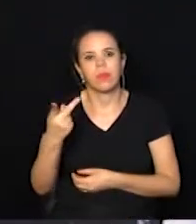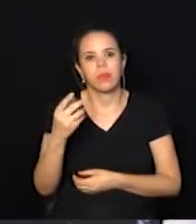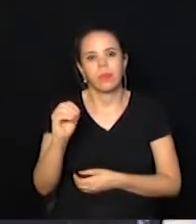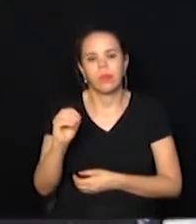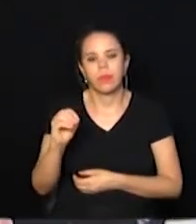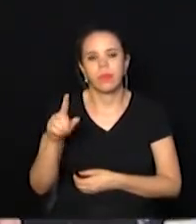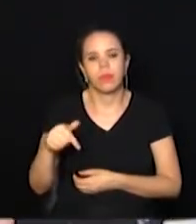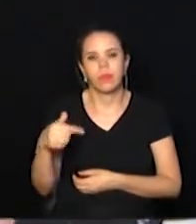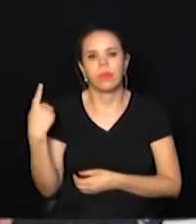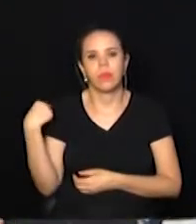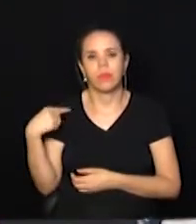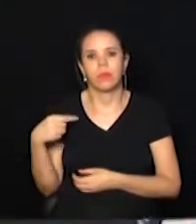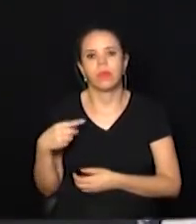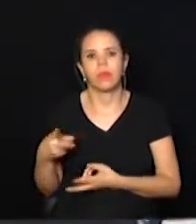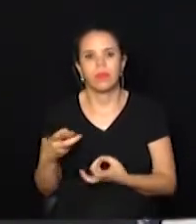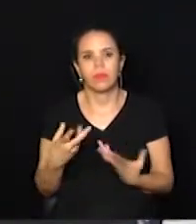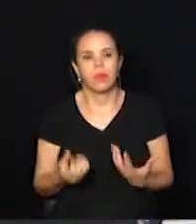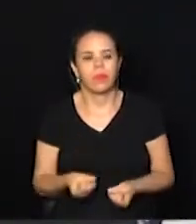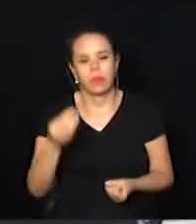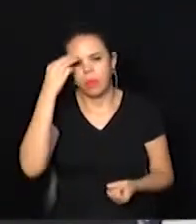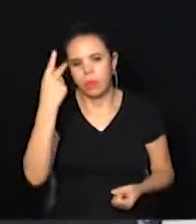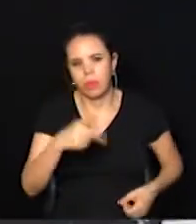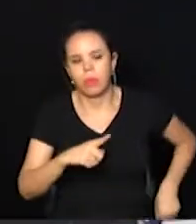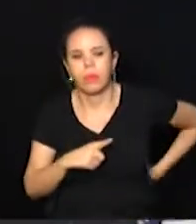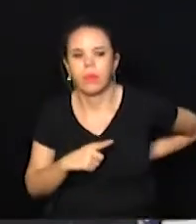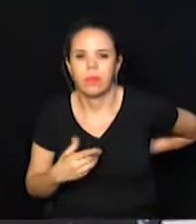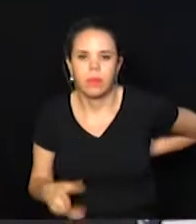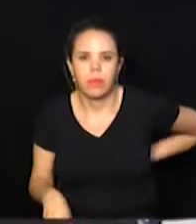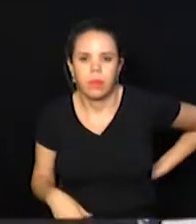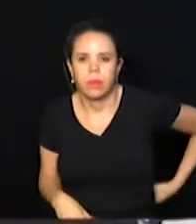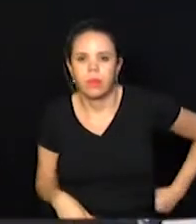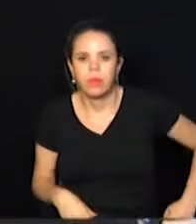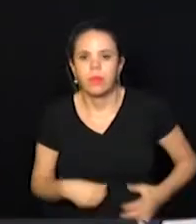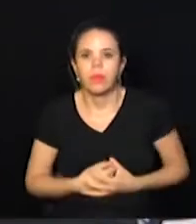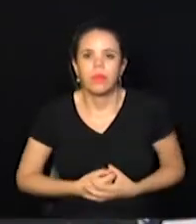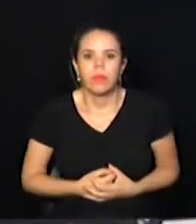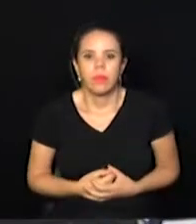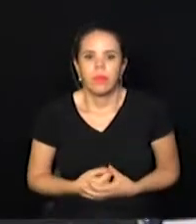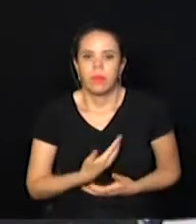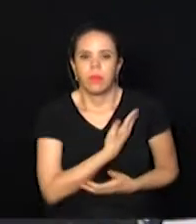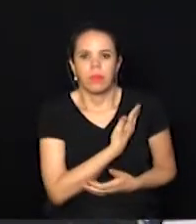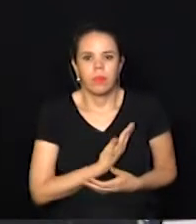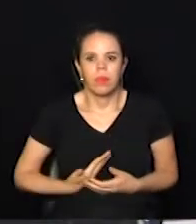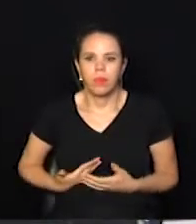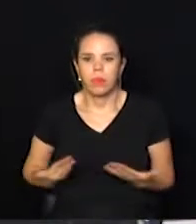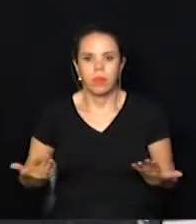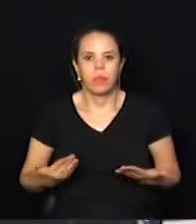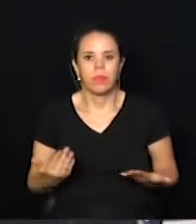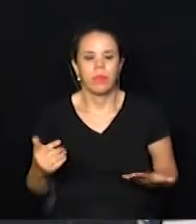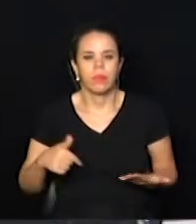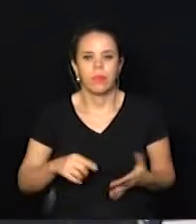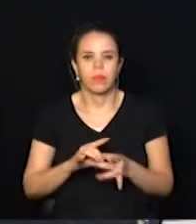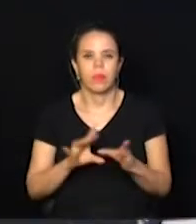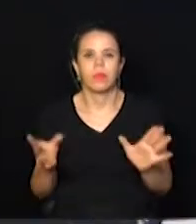que ele era visto, e das memórias que a gente também tem com relação a esse governo, né, que deixou